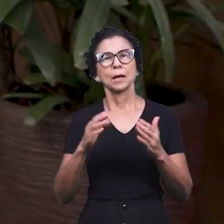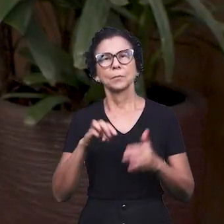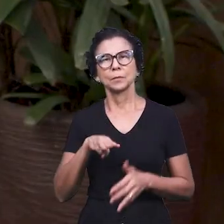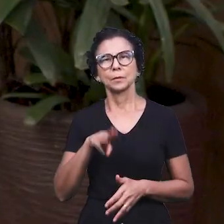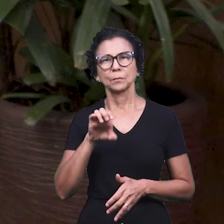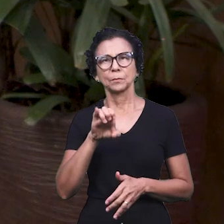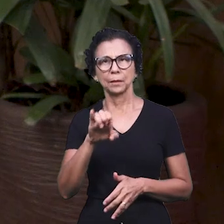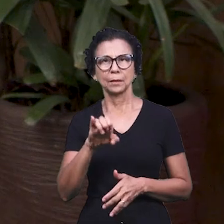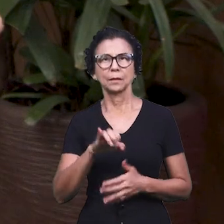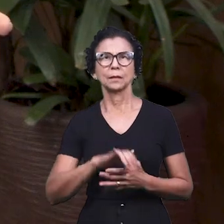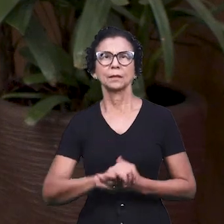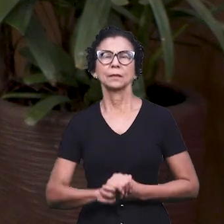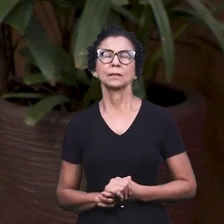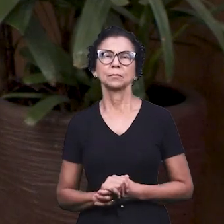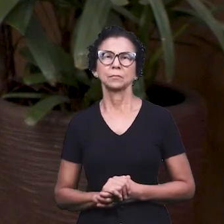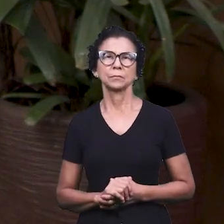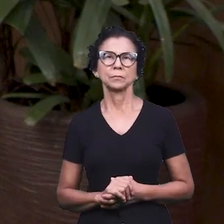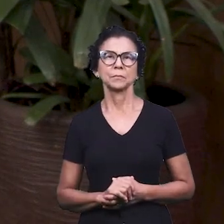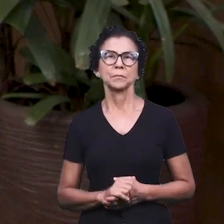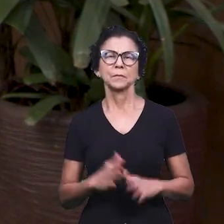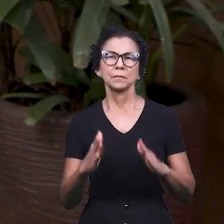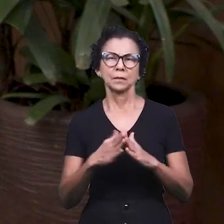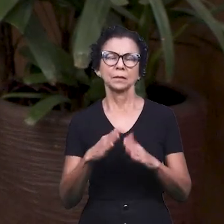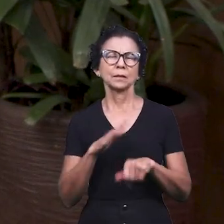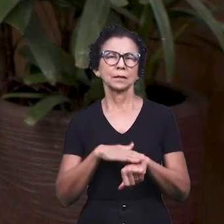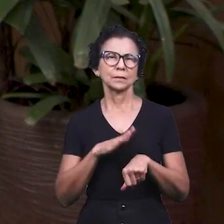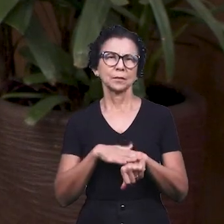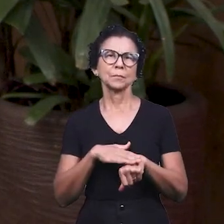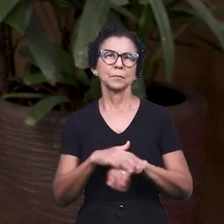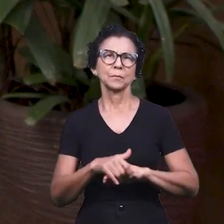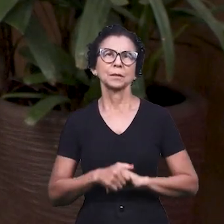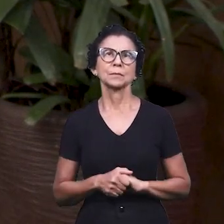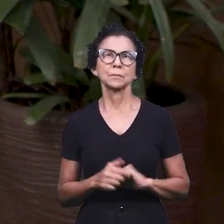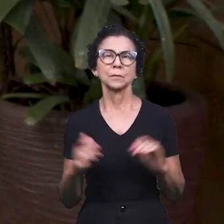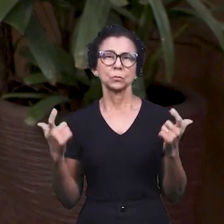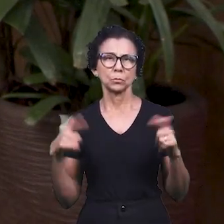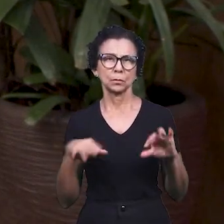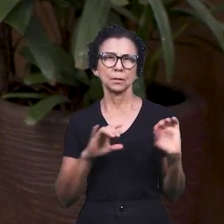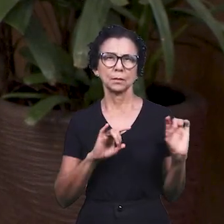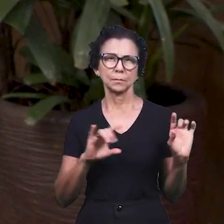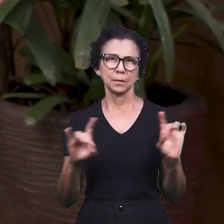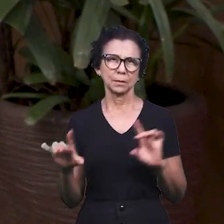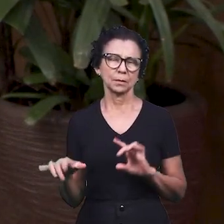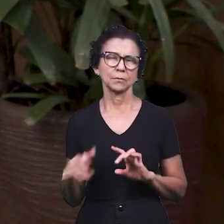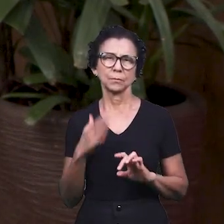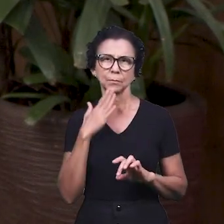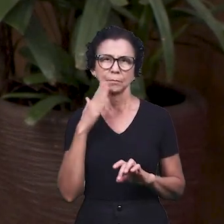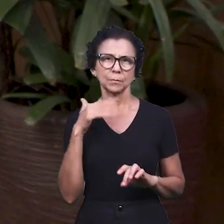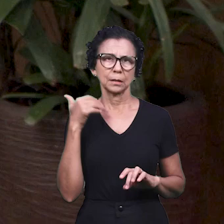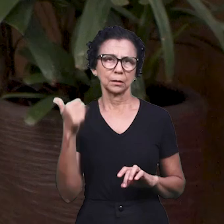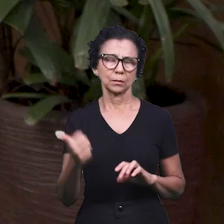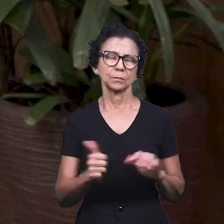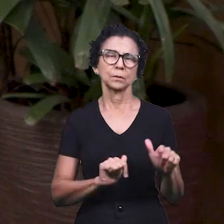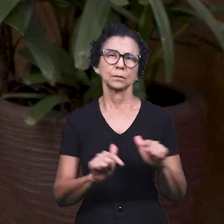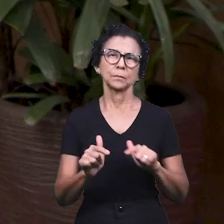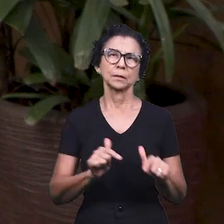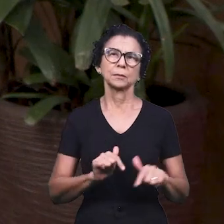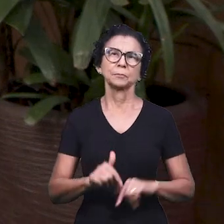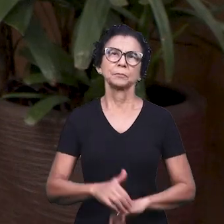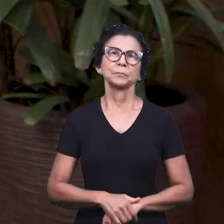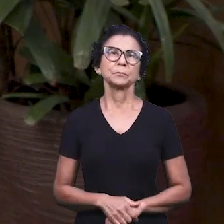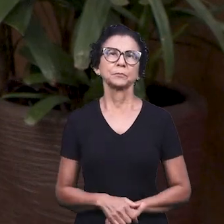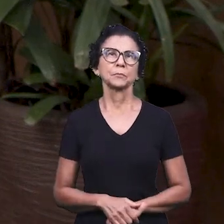próximo episódio, lá do Maranhão, para participar aqui conosco. A gente agradece muito a sua